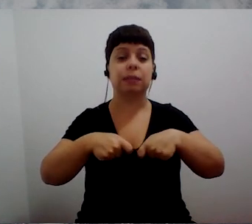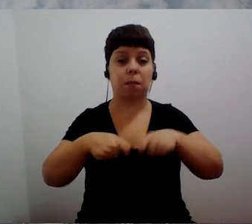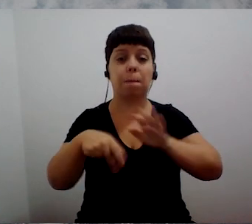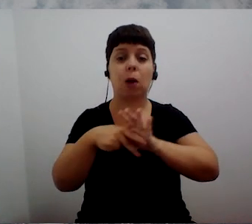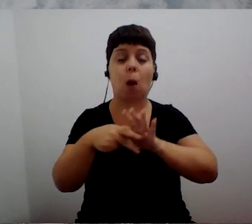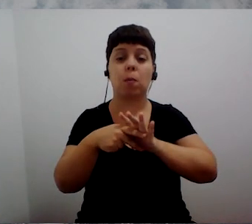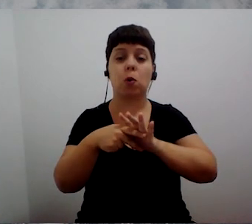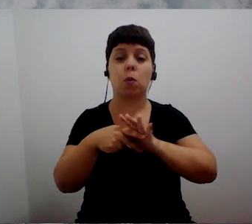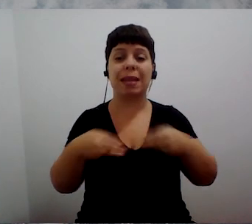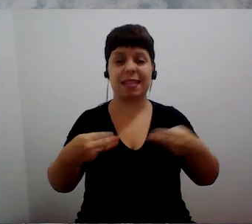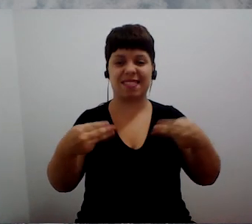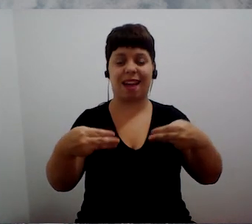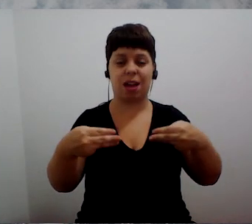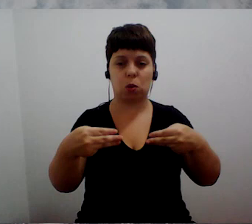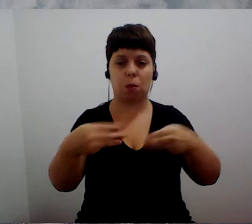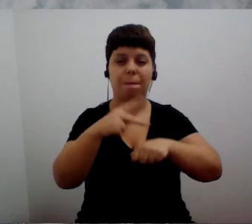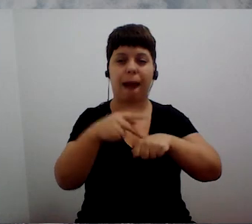Relações Exteriores da